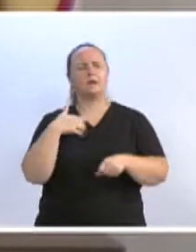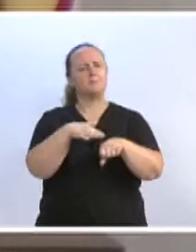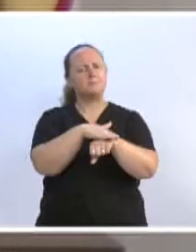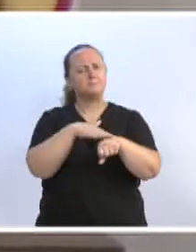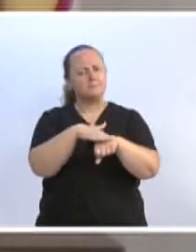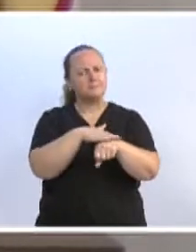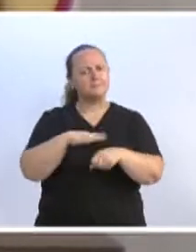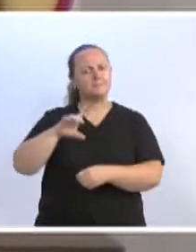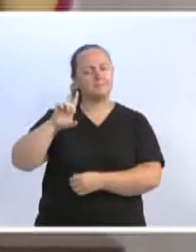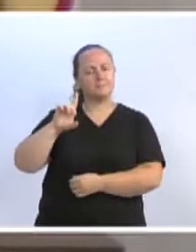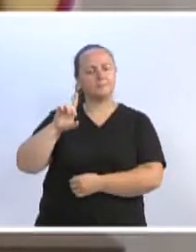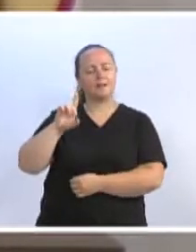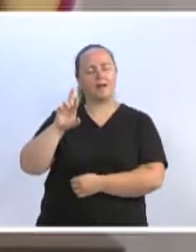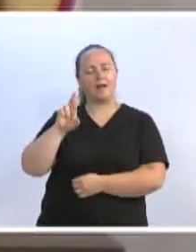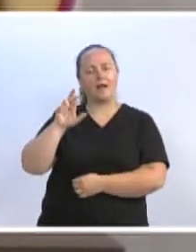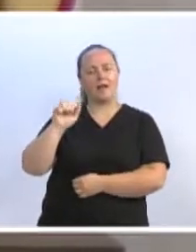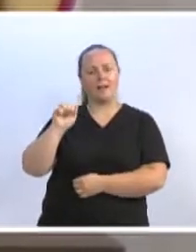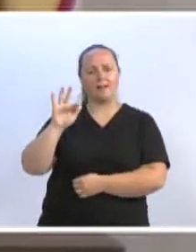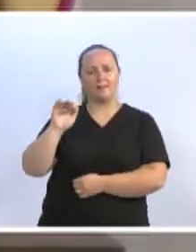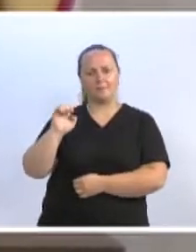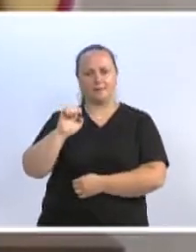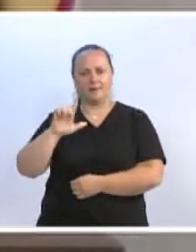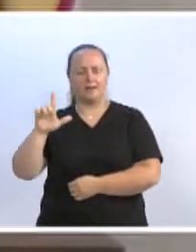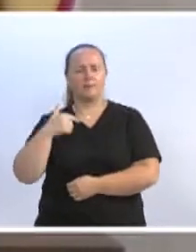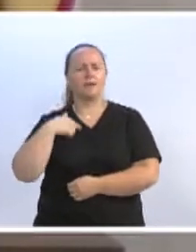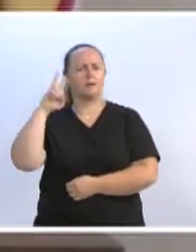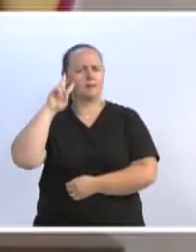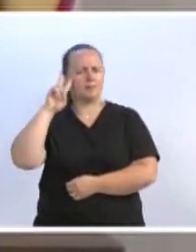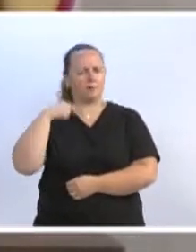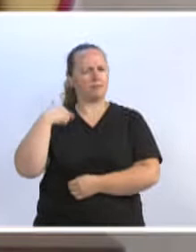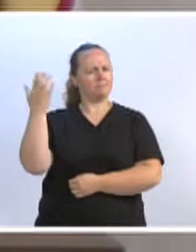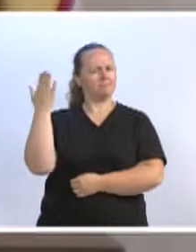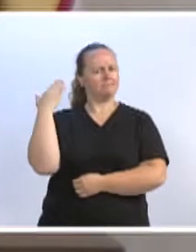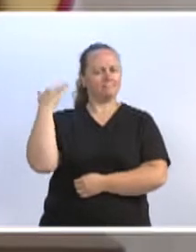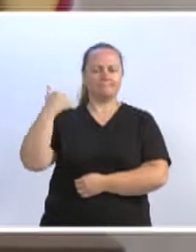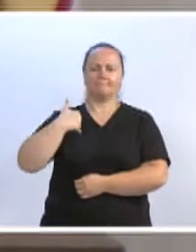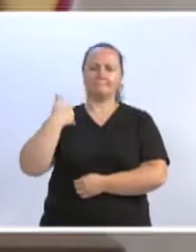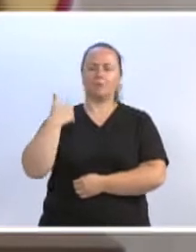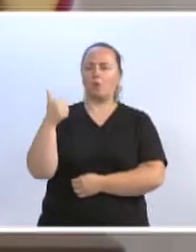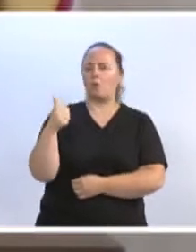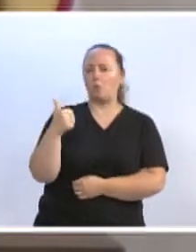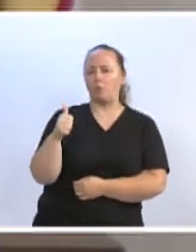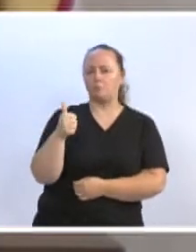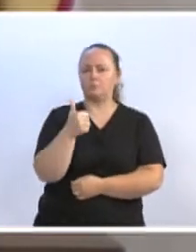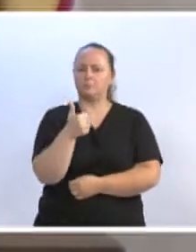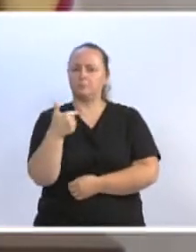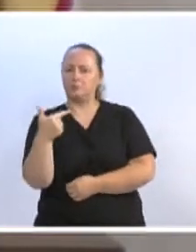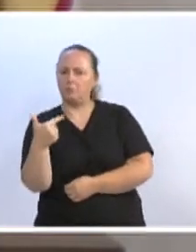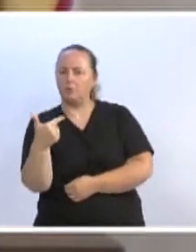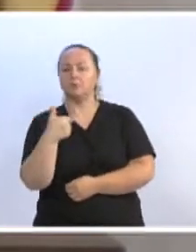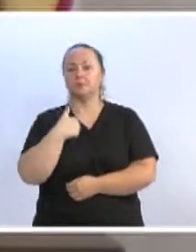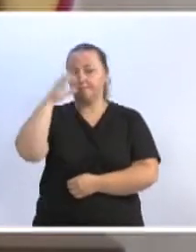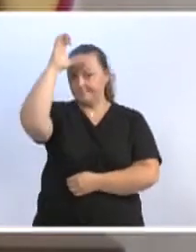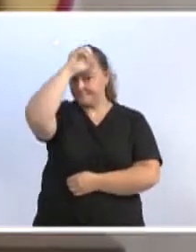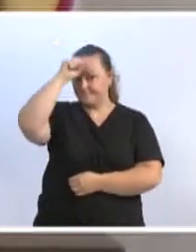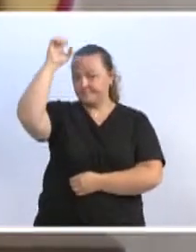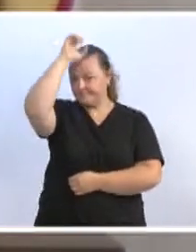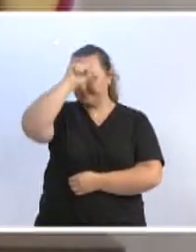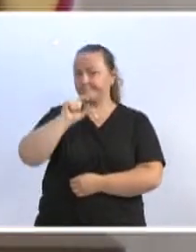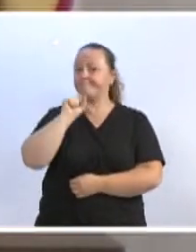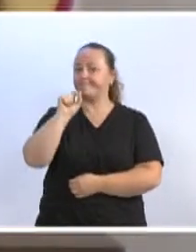que eu me lembro ainda quando eu tinha talvez 11, 12 anos, eu aprendi os